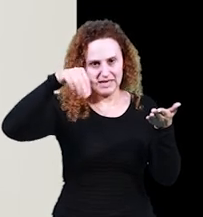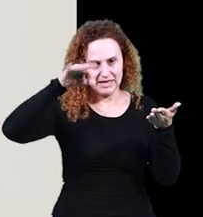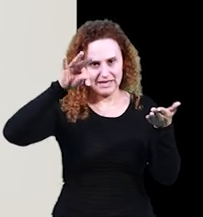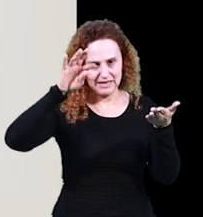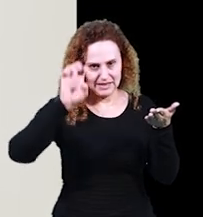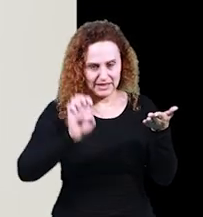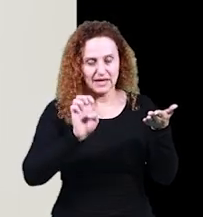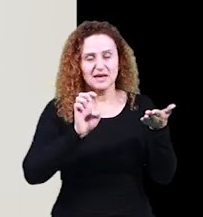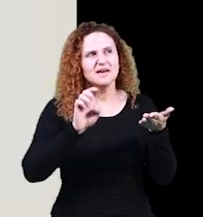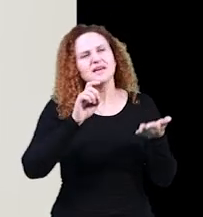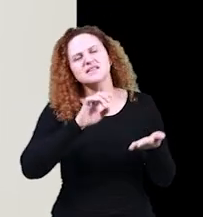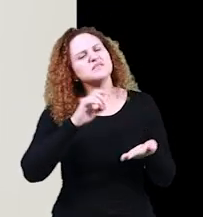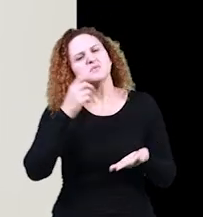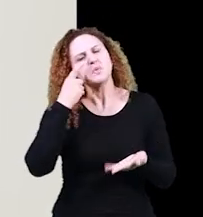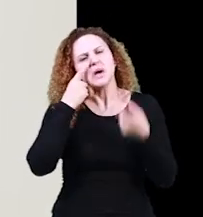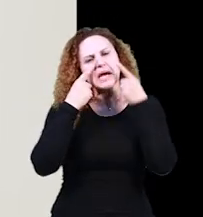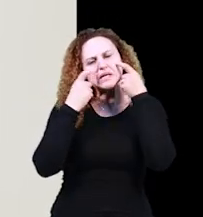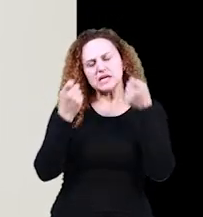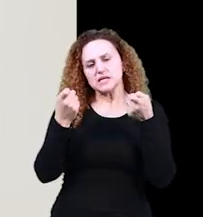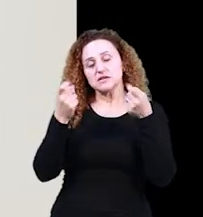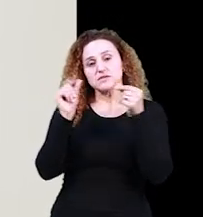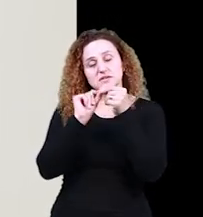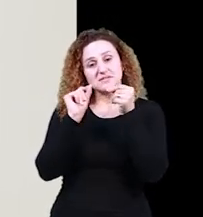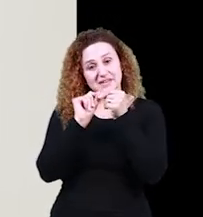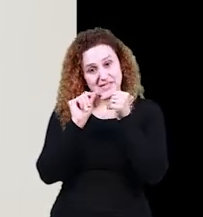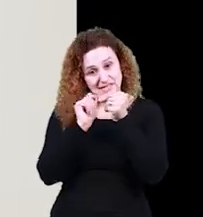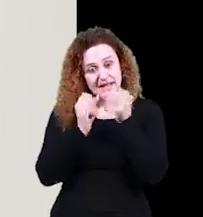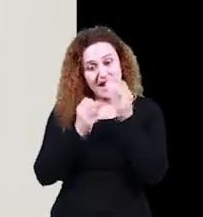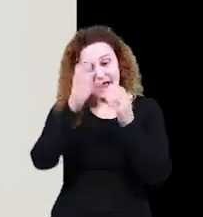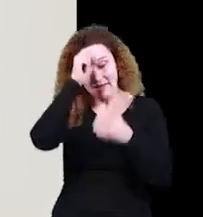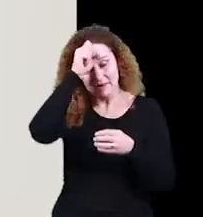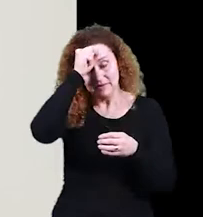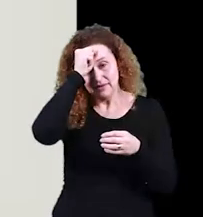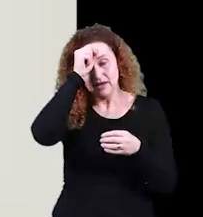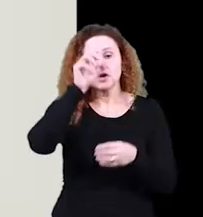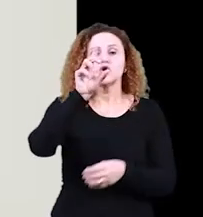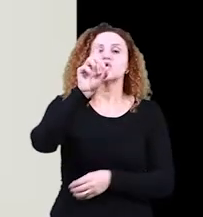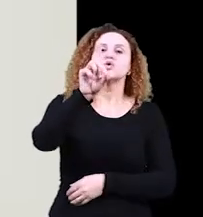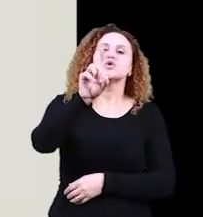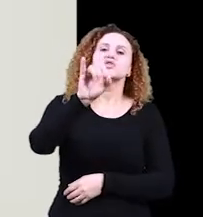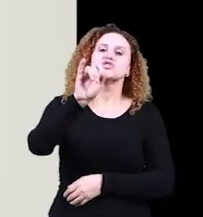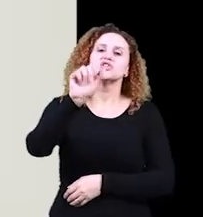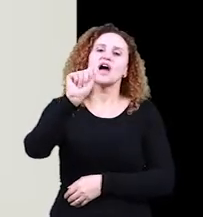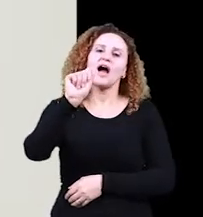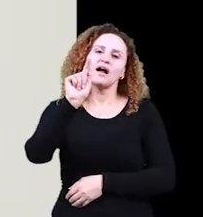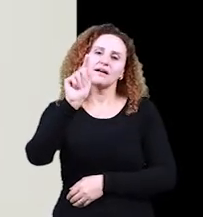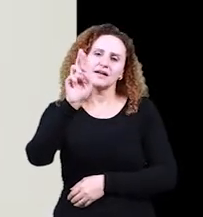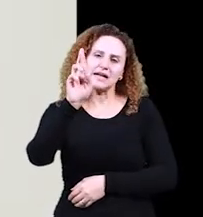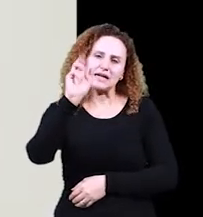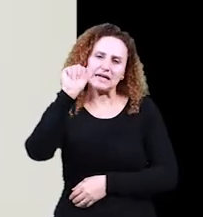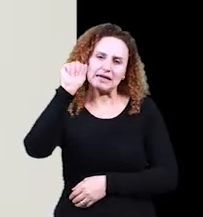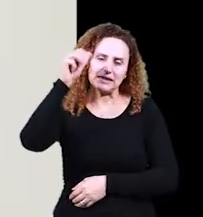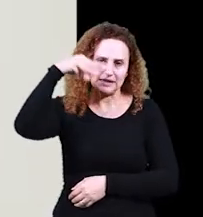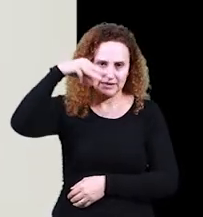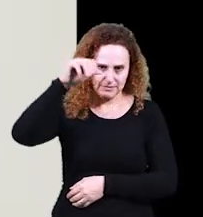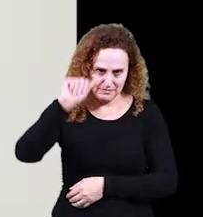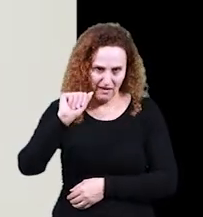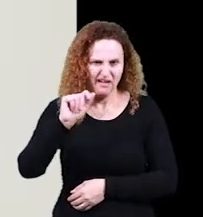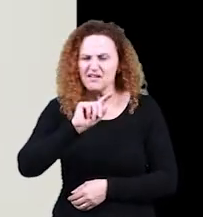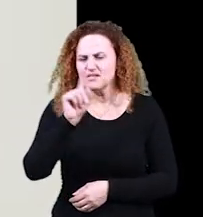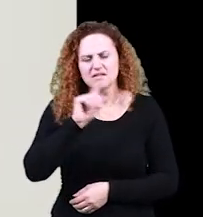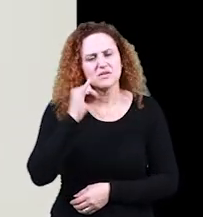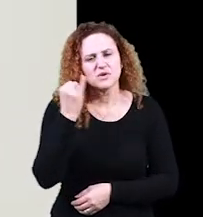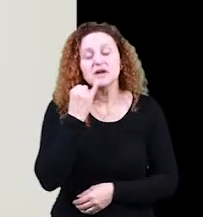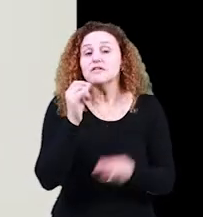o diagrama arbóreo embora eu vá fazer algumas algum alguns diagramas com vocês nos polos